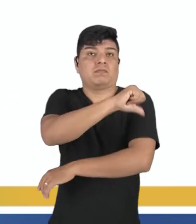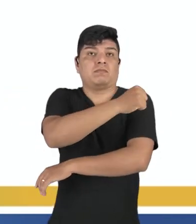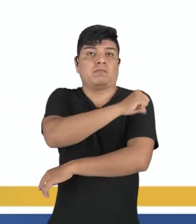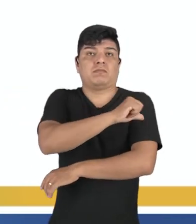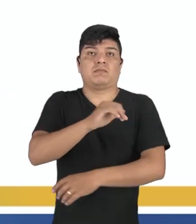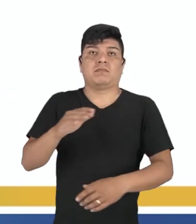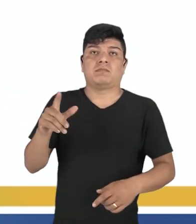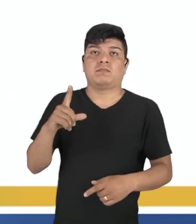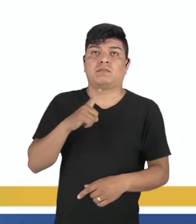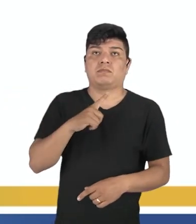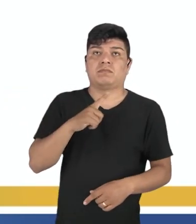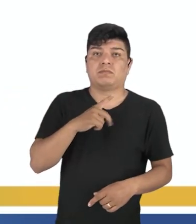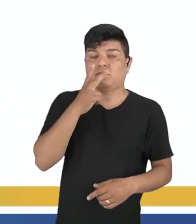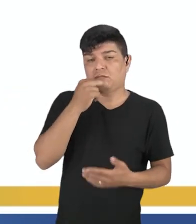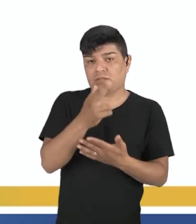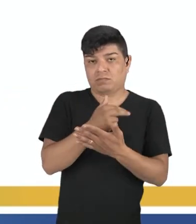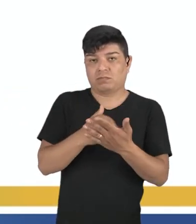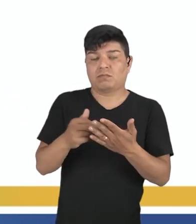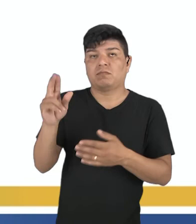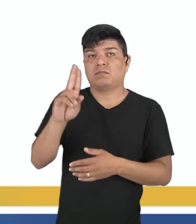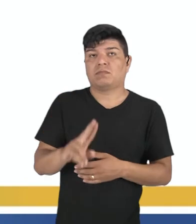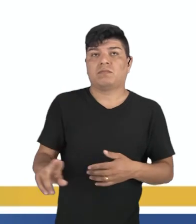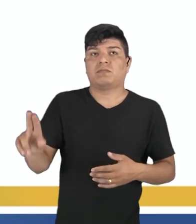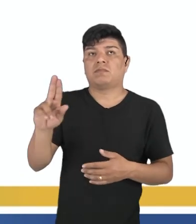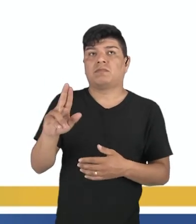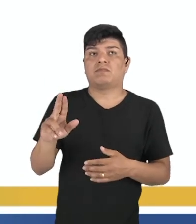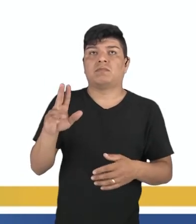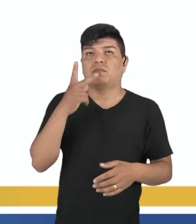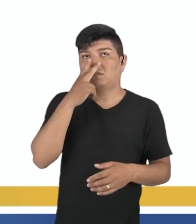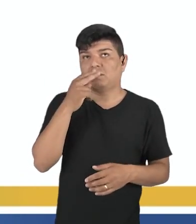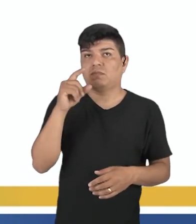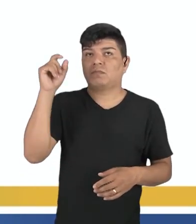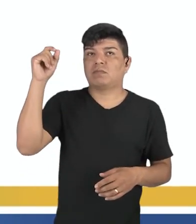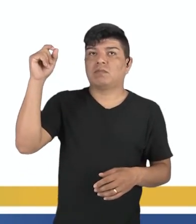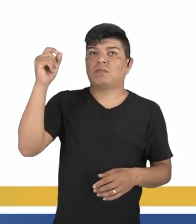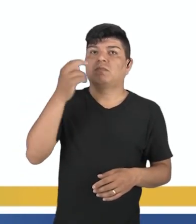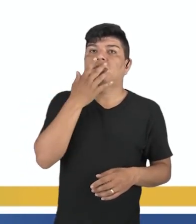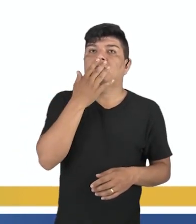Logo abaixo tem um mapinha muito bem utilizado pelo